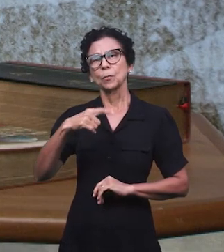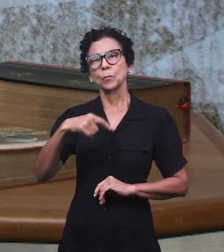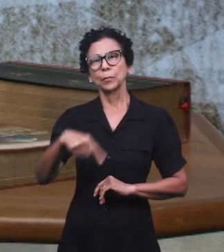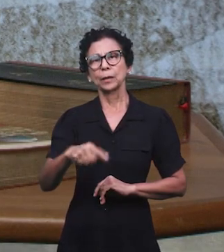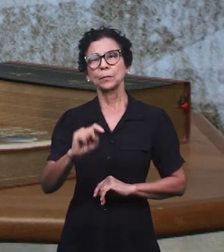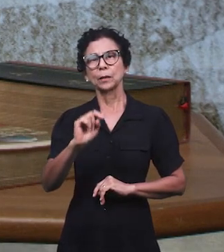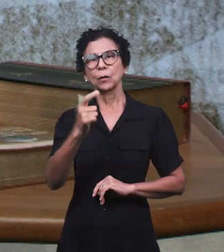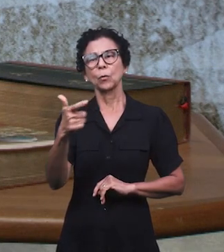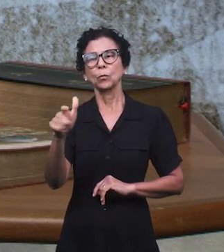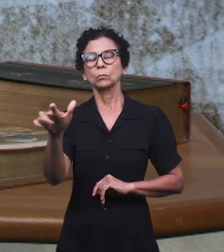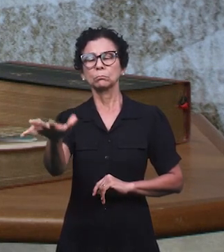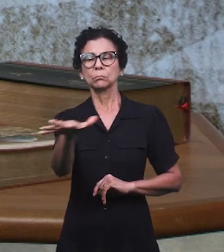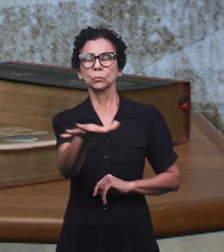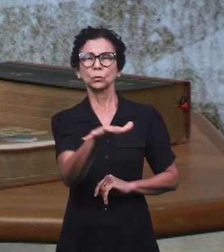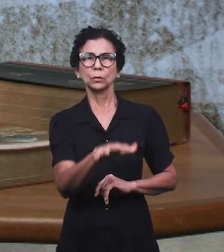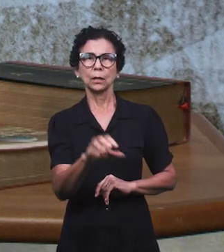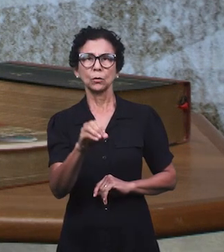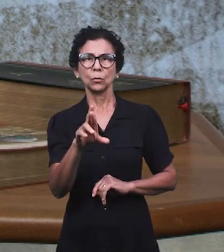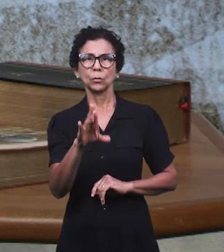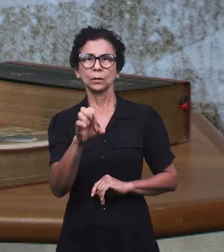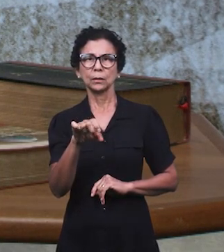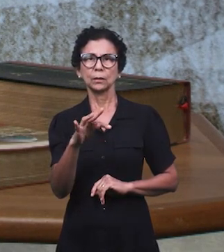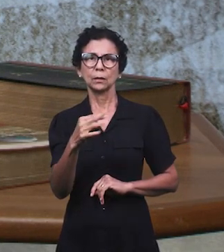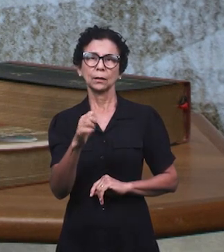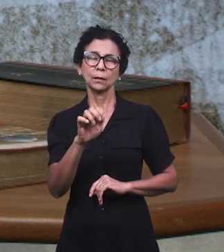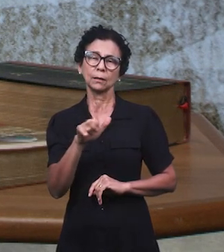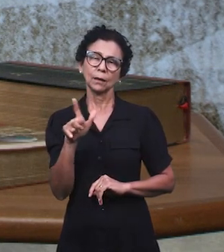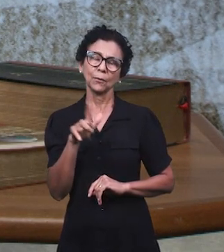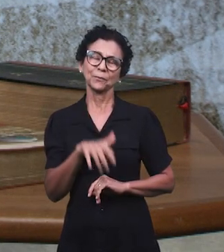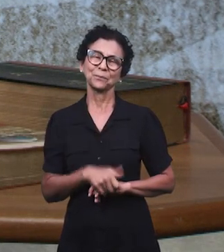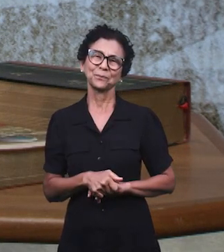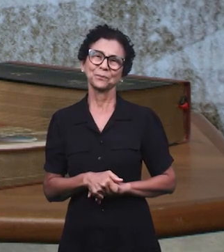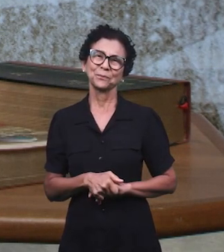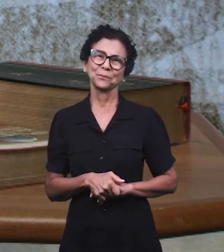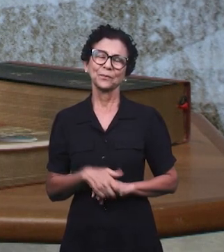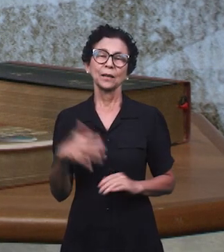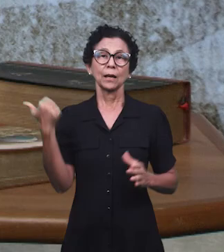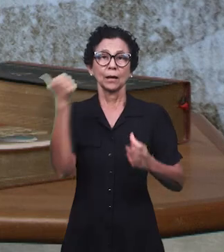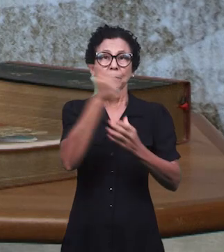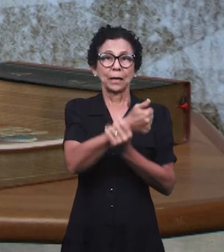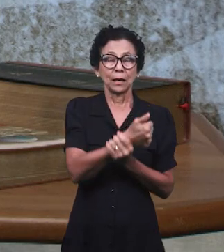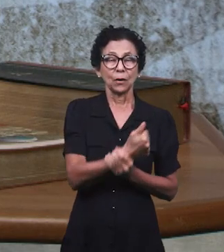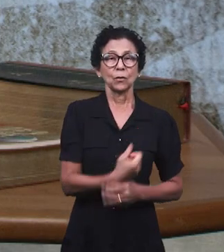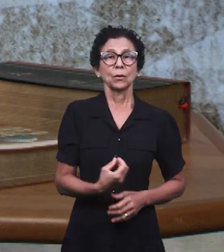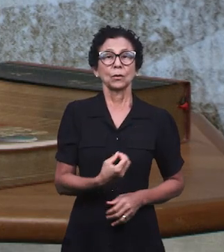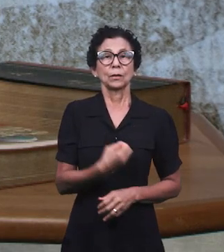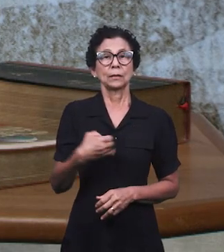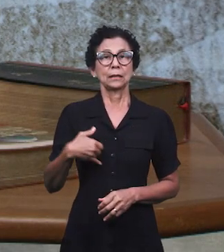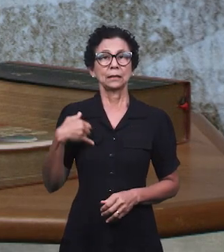pois, são os dias dos anos da vida de Abraão, que viveu